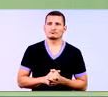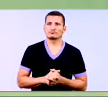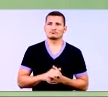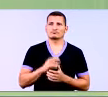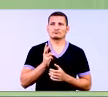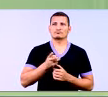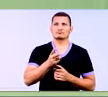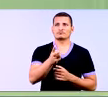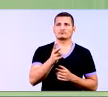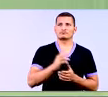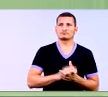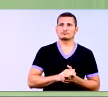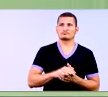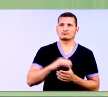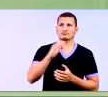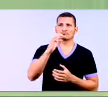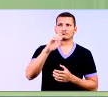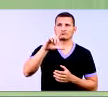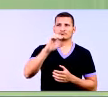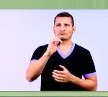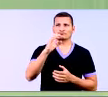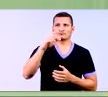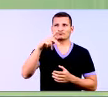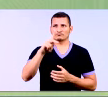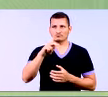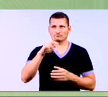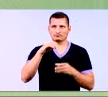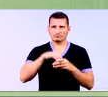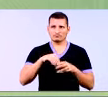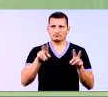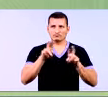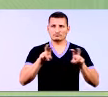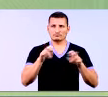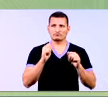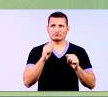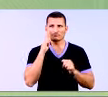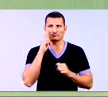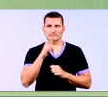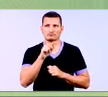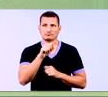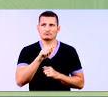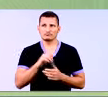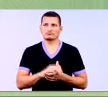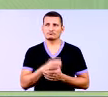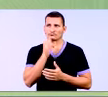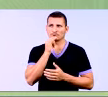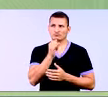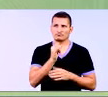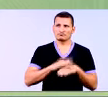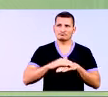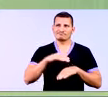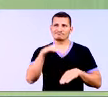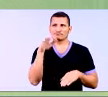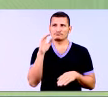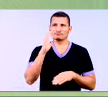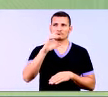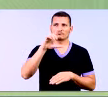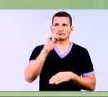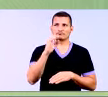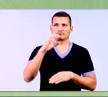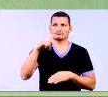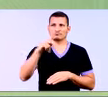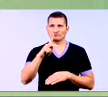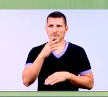Continuando com esse clock interno do computador, a gente pode ver aqui, ó, quanto maior o clock,